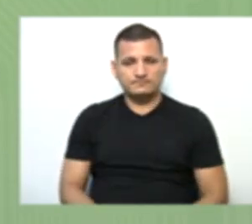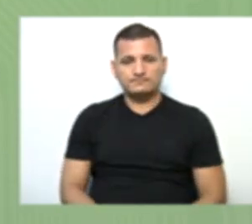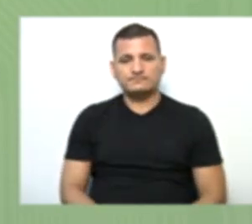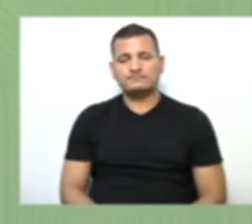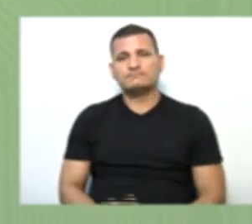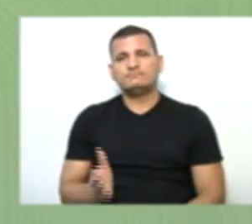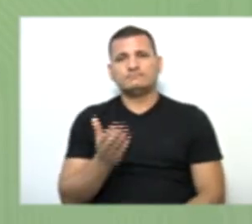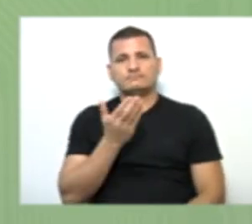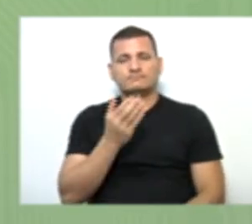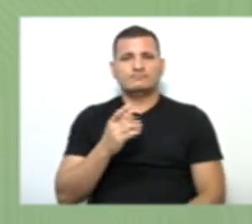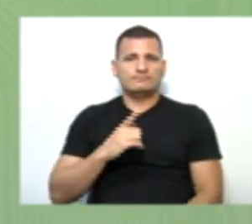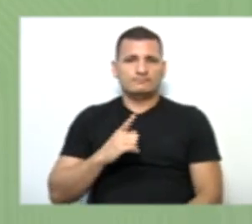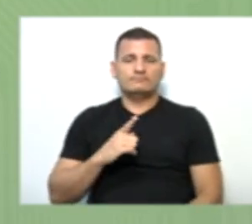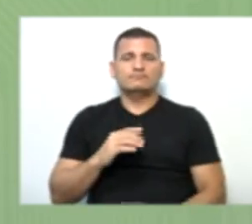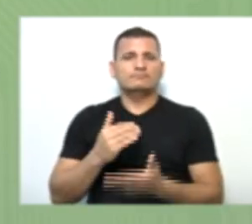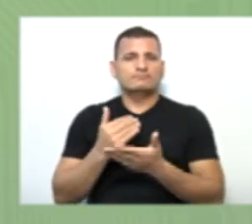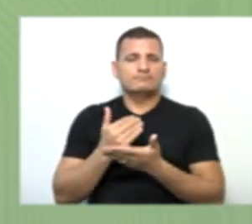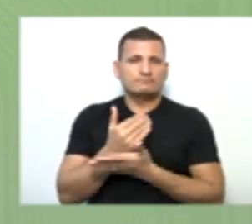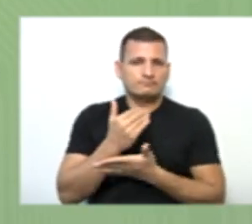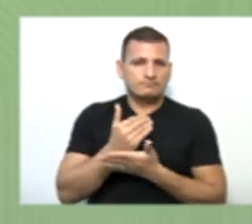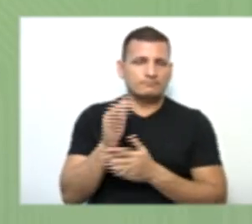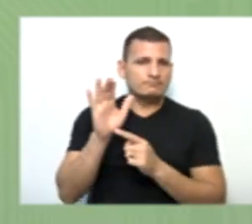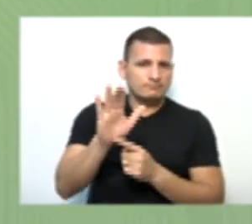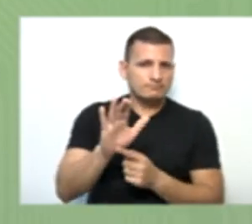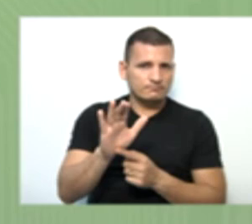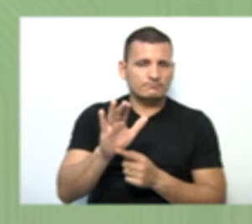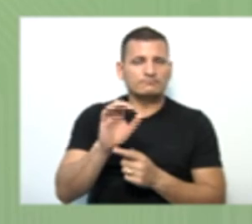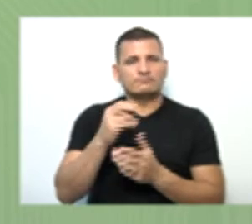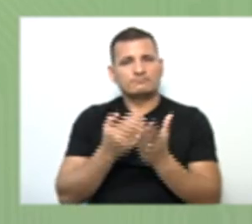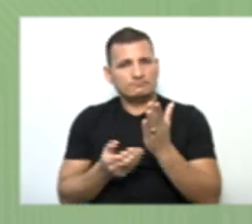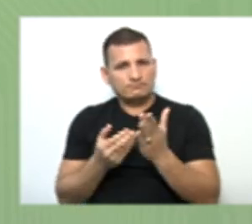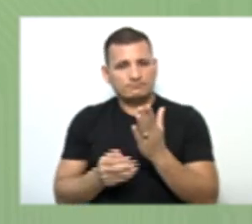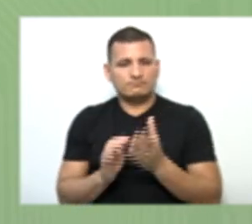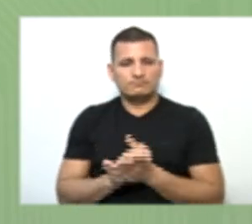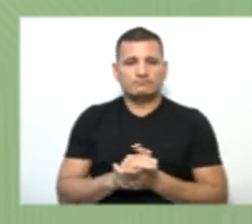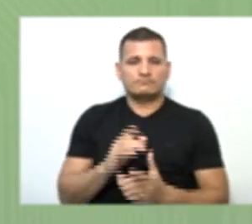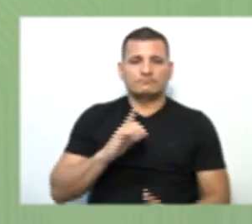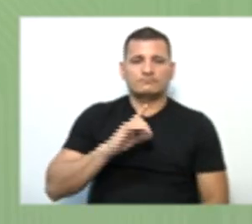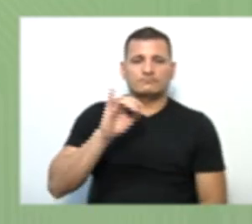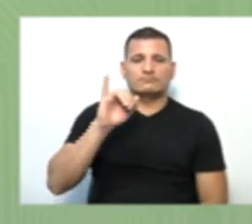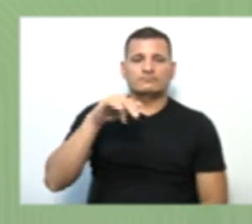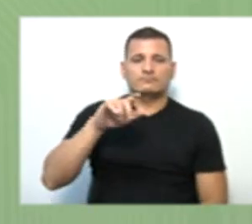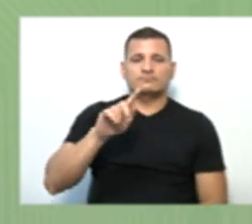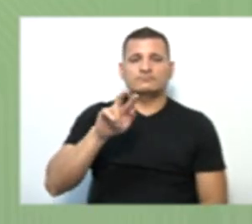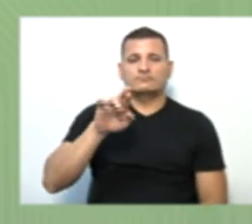a demonstração de sobras e perdas, nós temos os ingressos